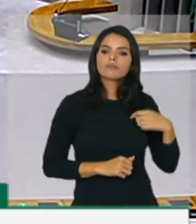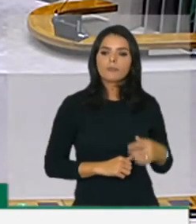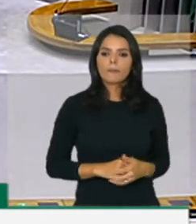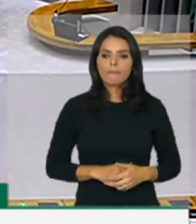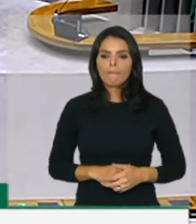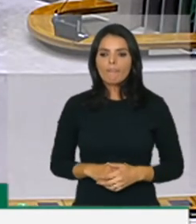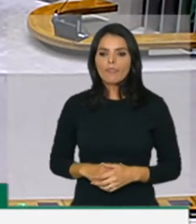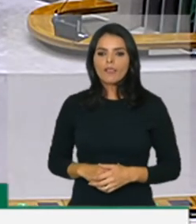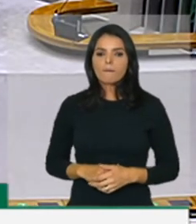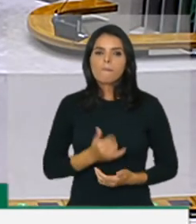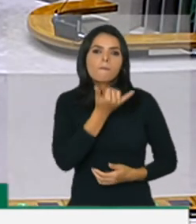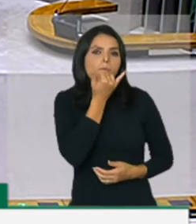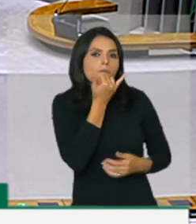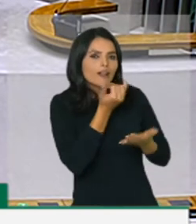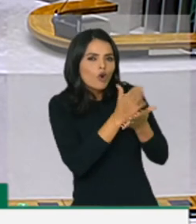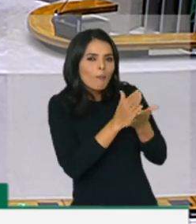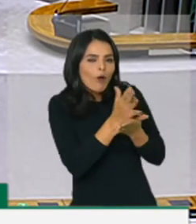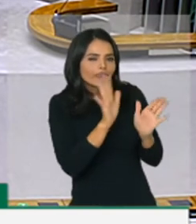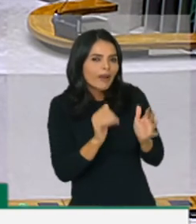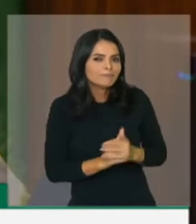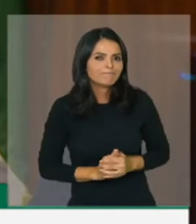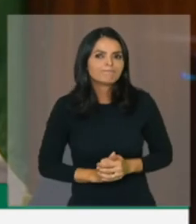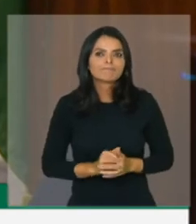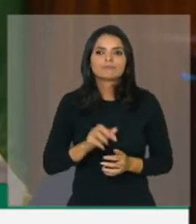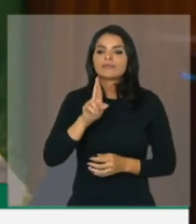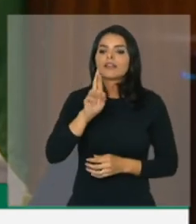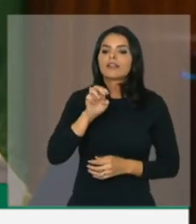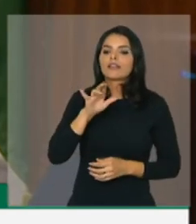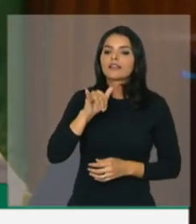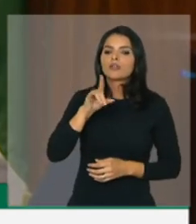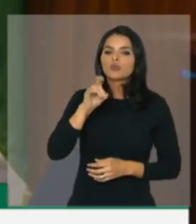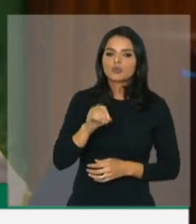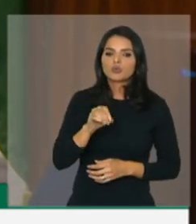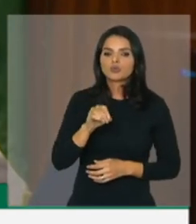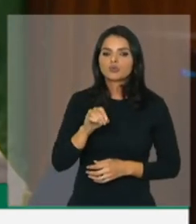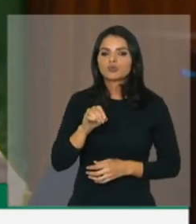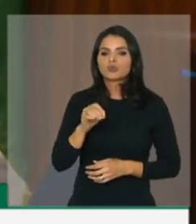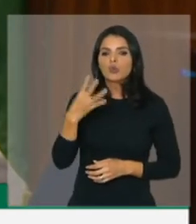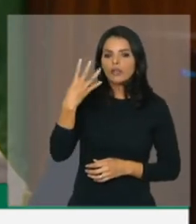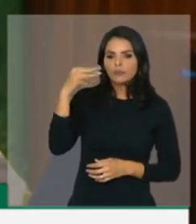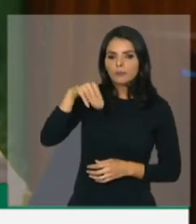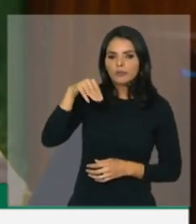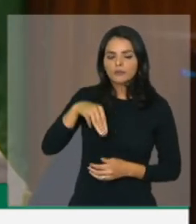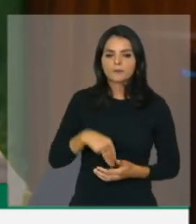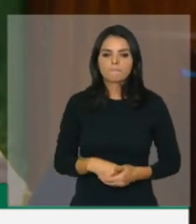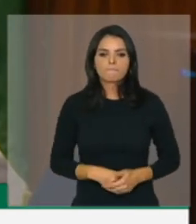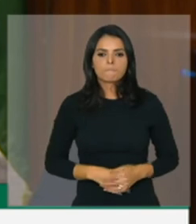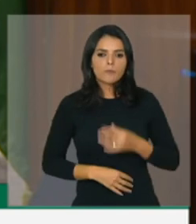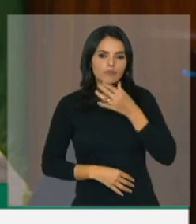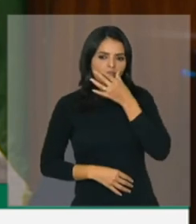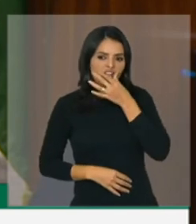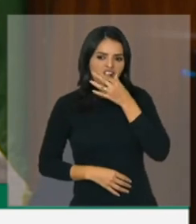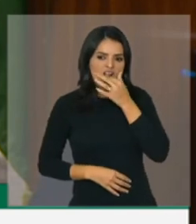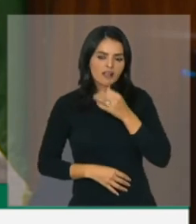Desculpe incomodá-lo. Deputado Renildo Calheiros, Vossa Excelência, com a palavra por 4 minutos.